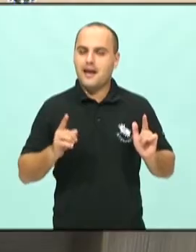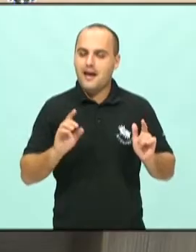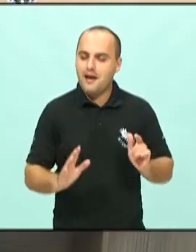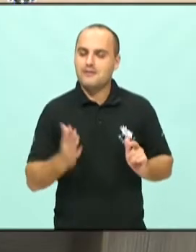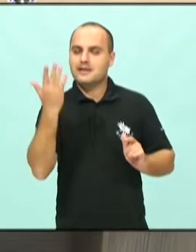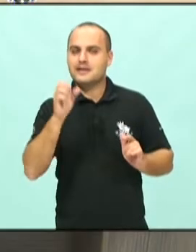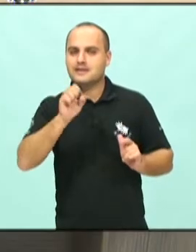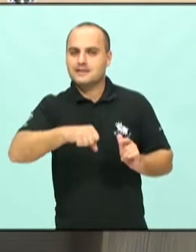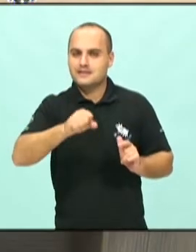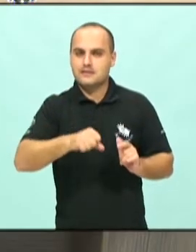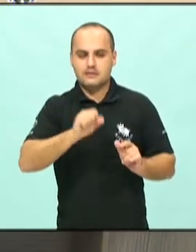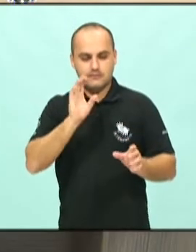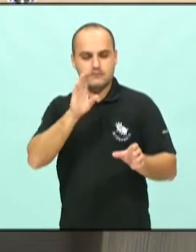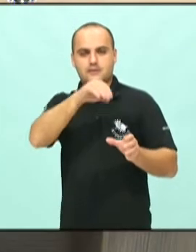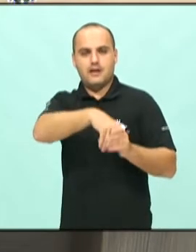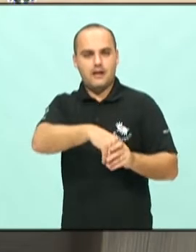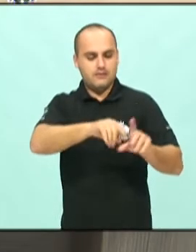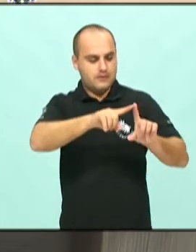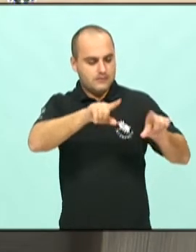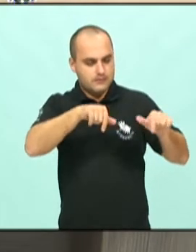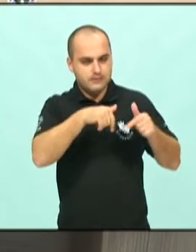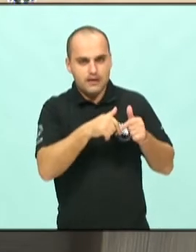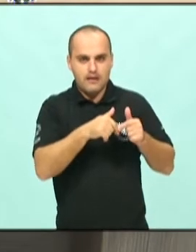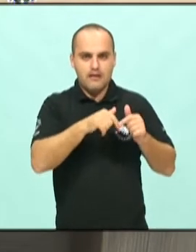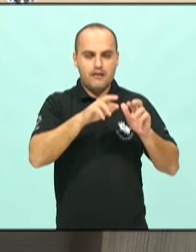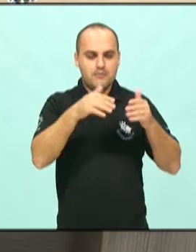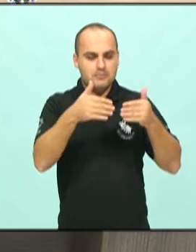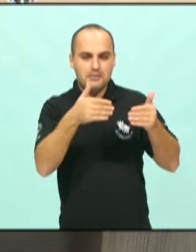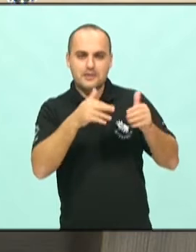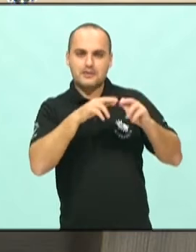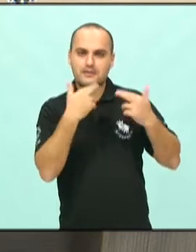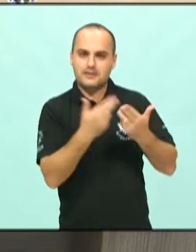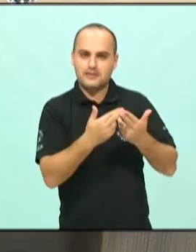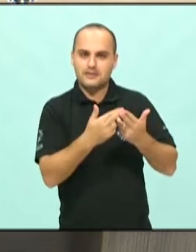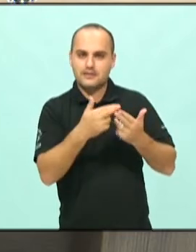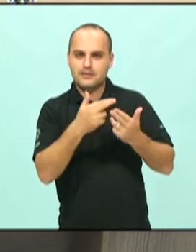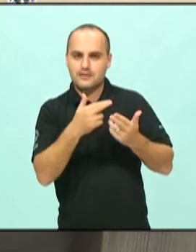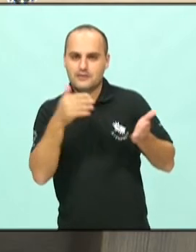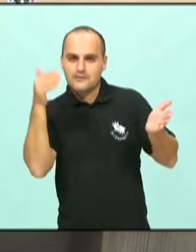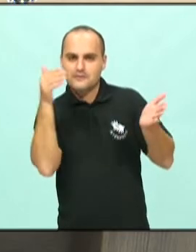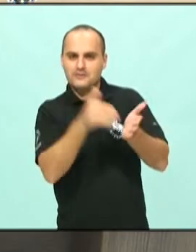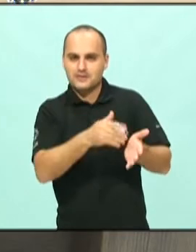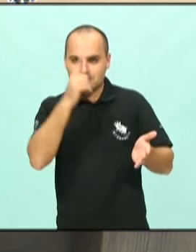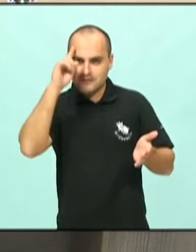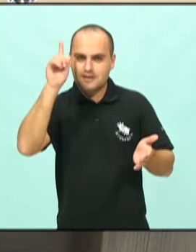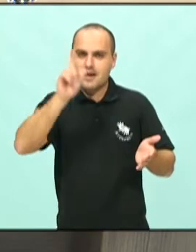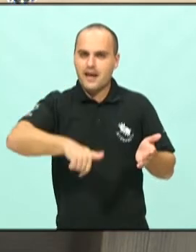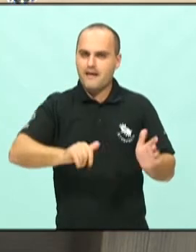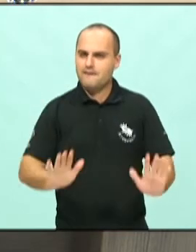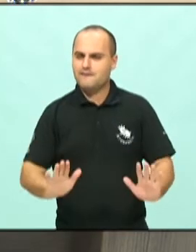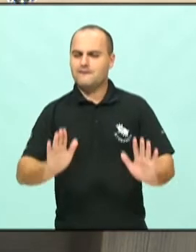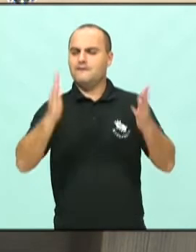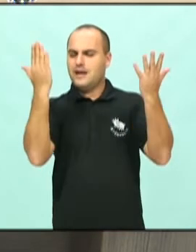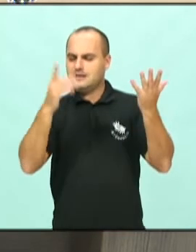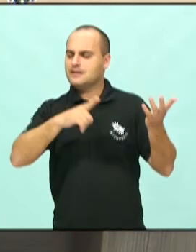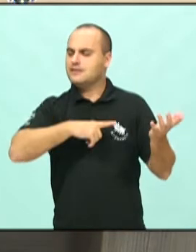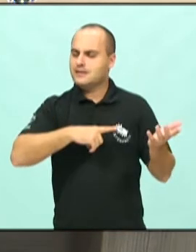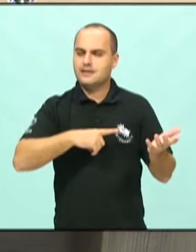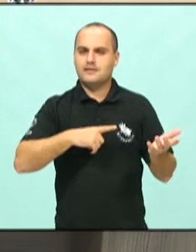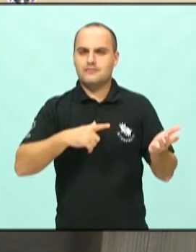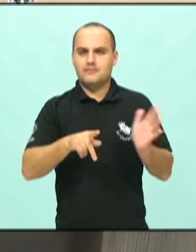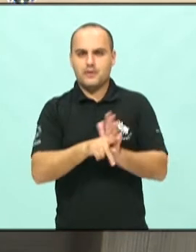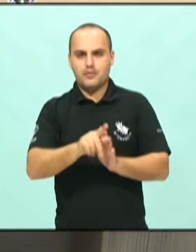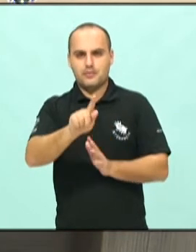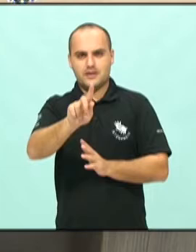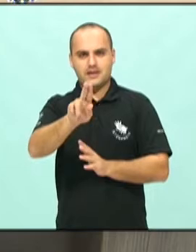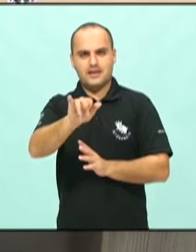acontece, seja no camarim, e geralmente no último dia do evento é um dia eles chamam Festa da Guitarra, nesse festival chamava Guitarras